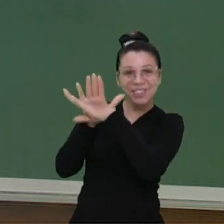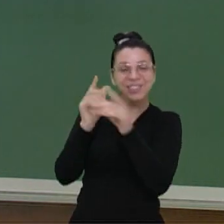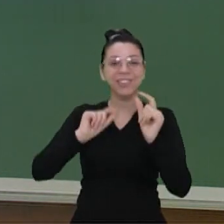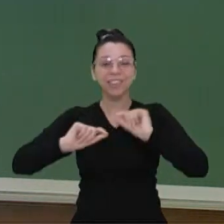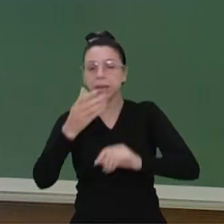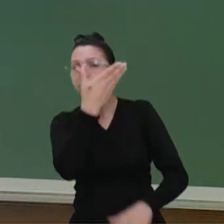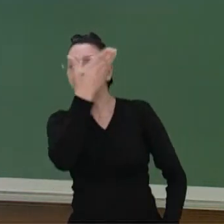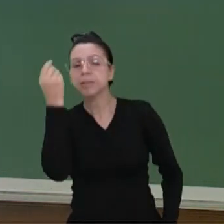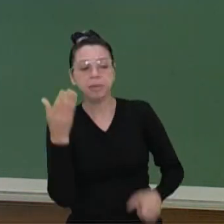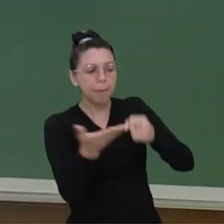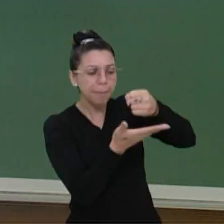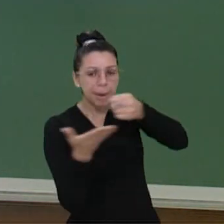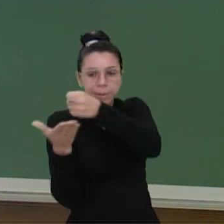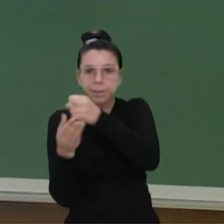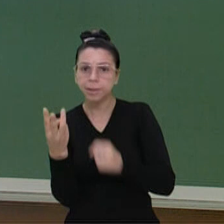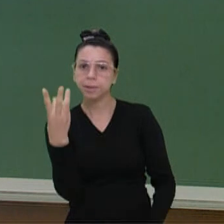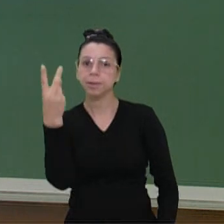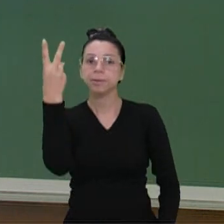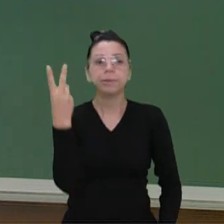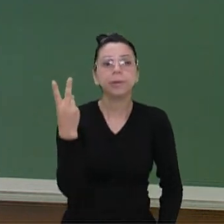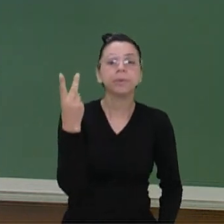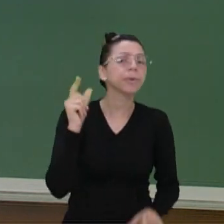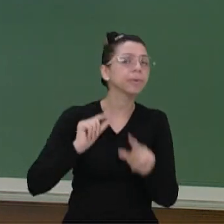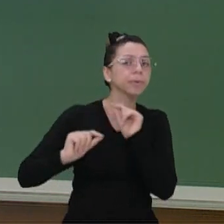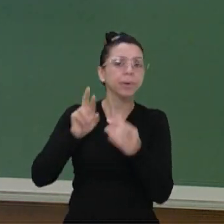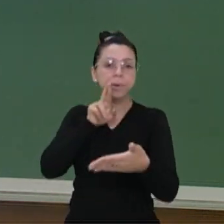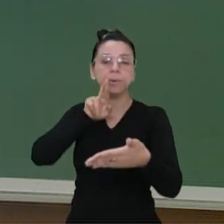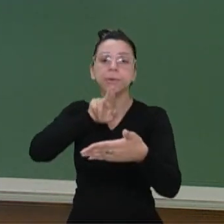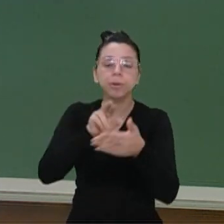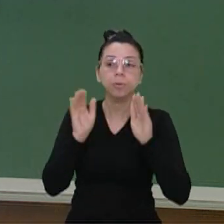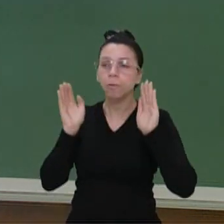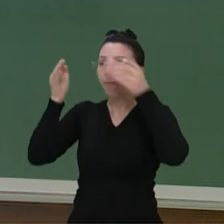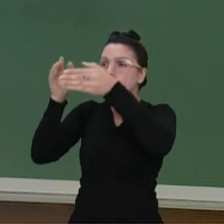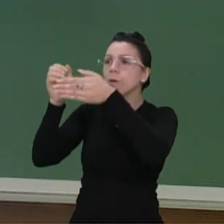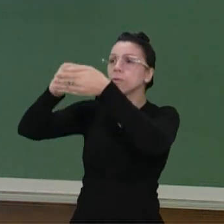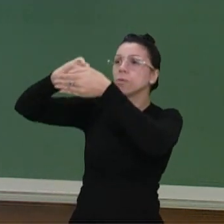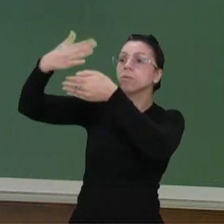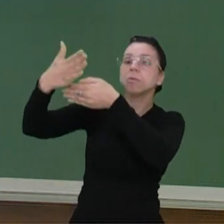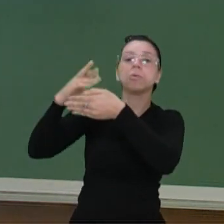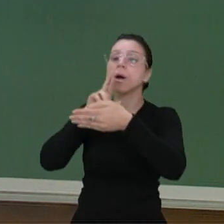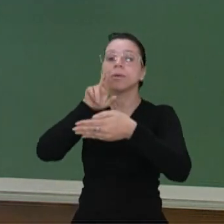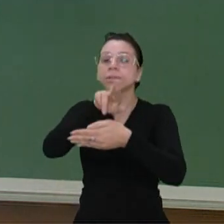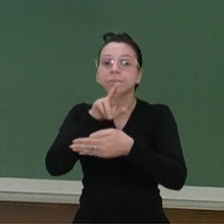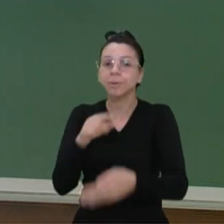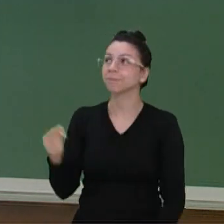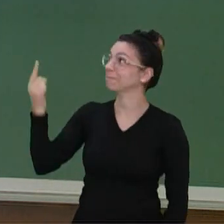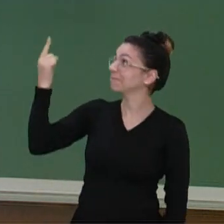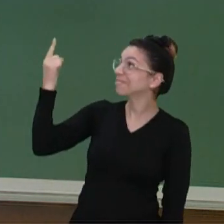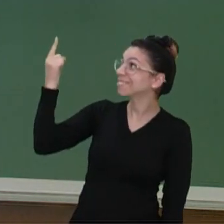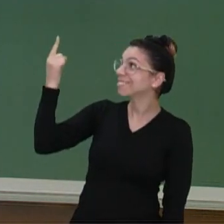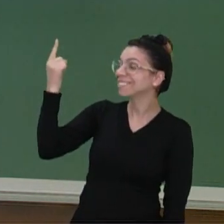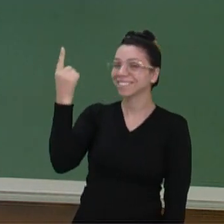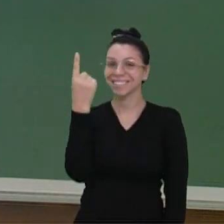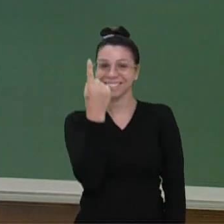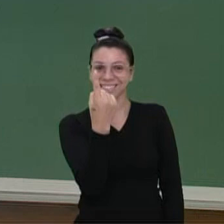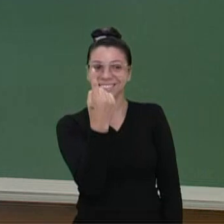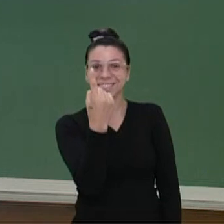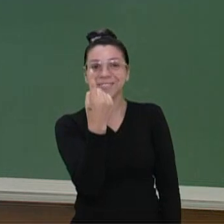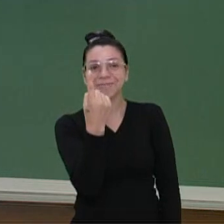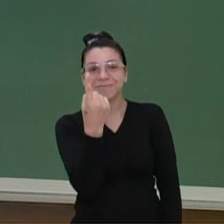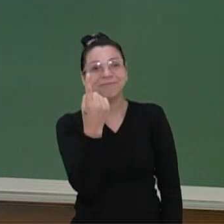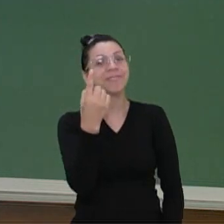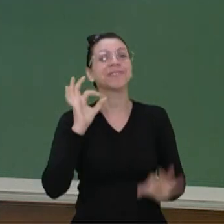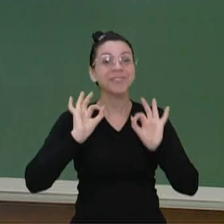Se eu esquecer as bases de 32 e trabalhar com os expoentes, qual é o resultado de y?